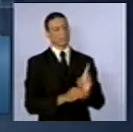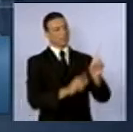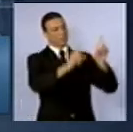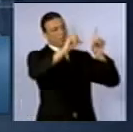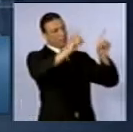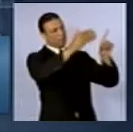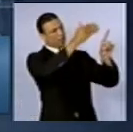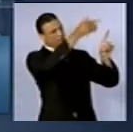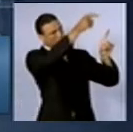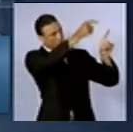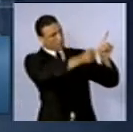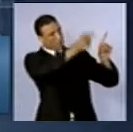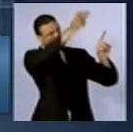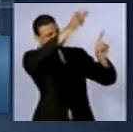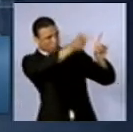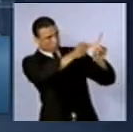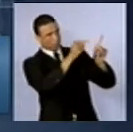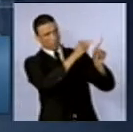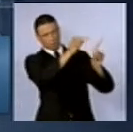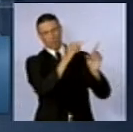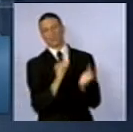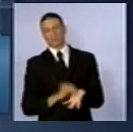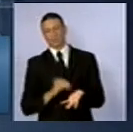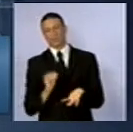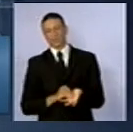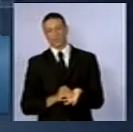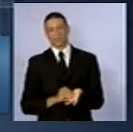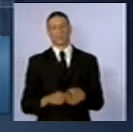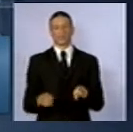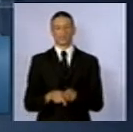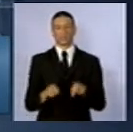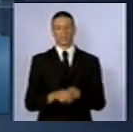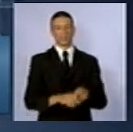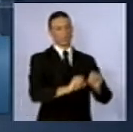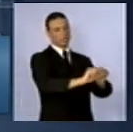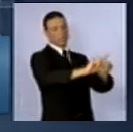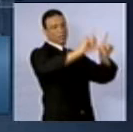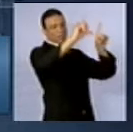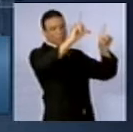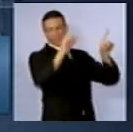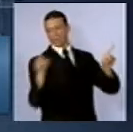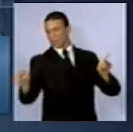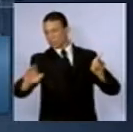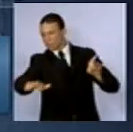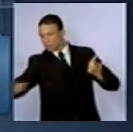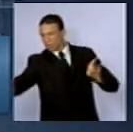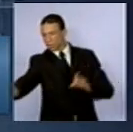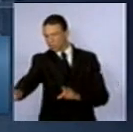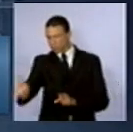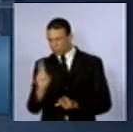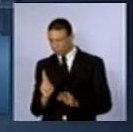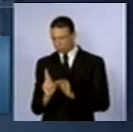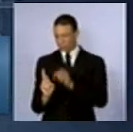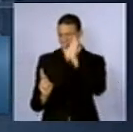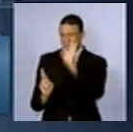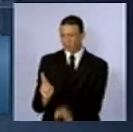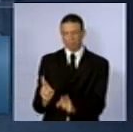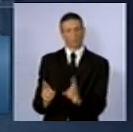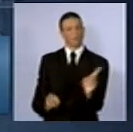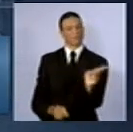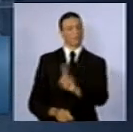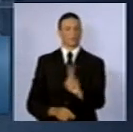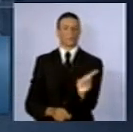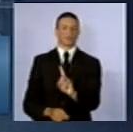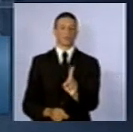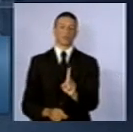contm a unidade e segundo nós não observamos um efeito dose resposta ou seja por princípio